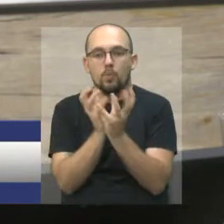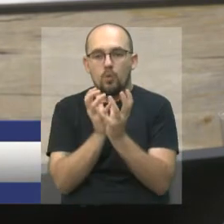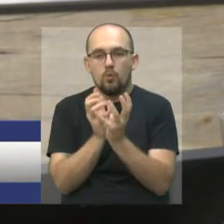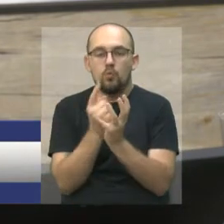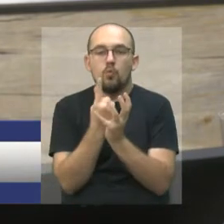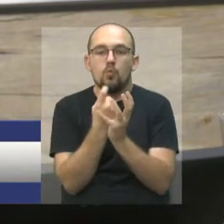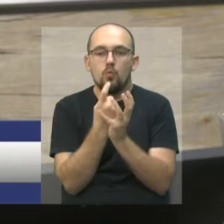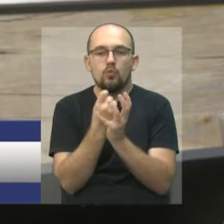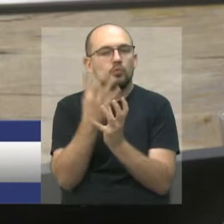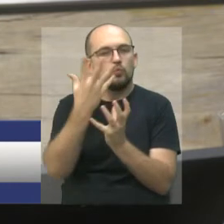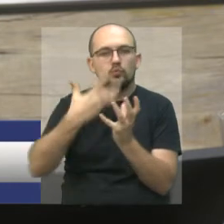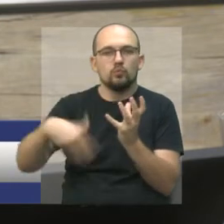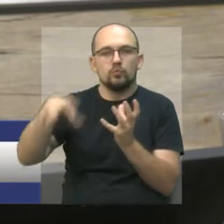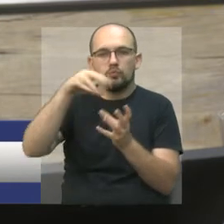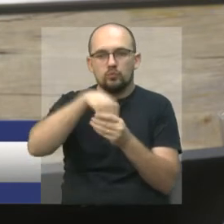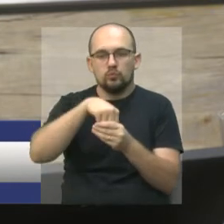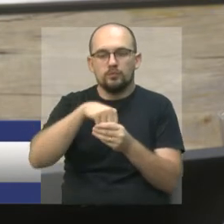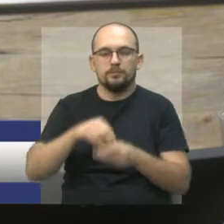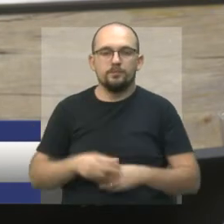a saber,